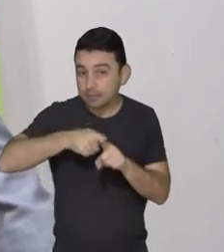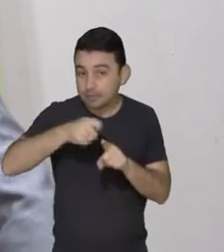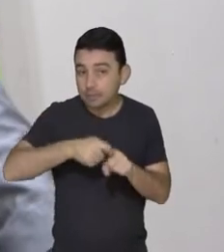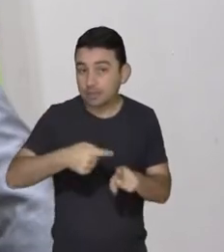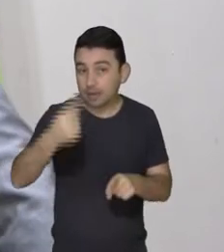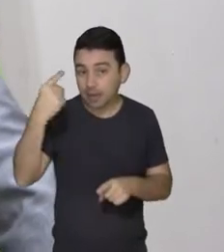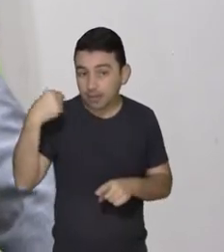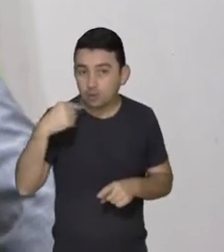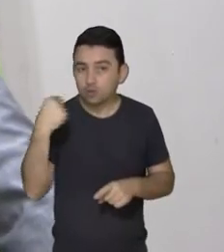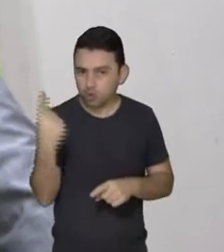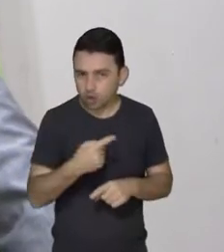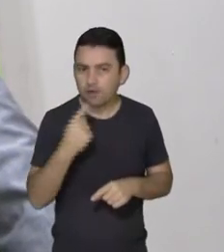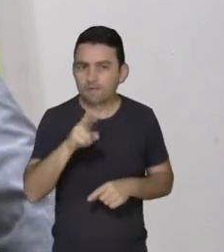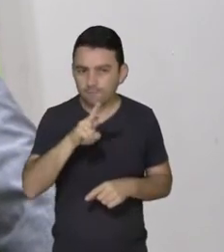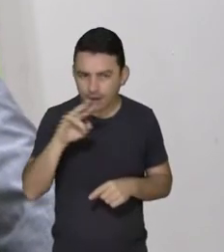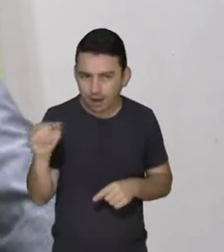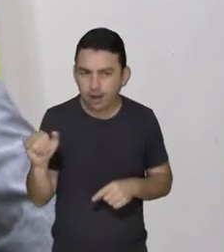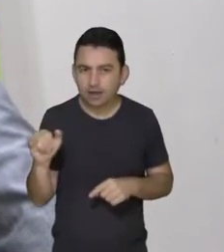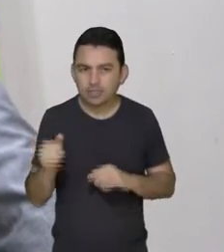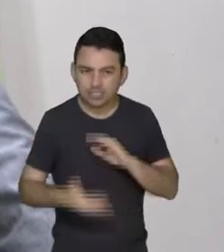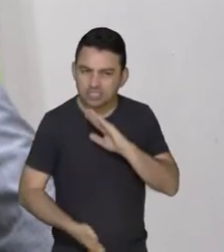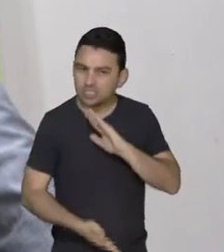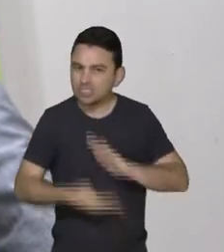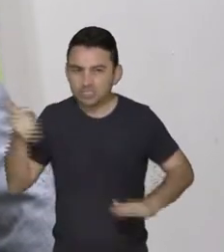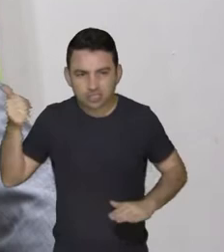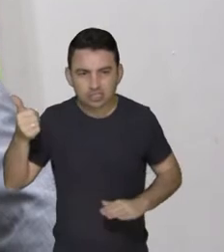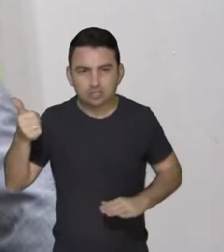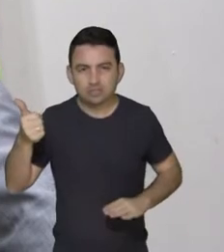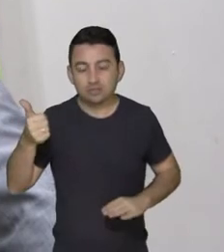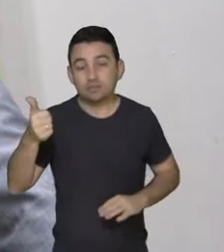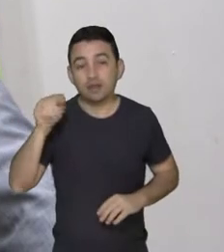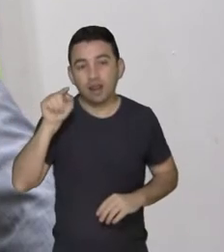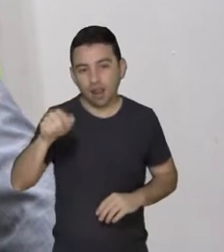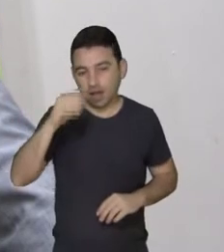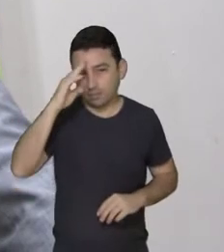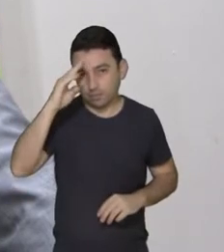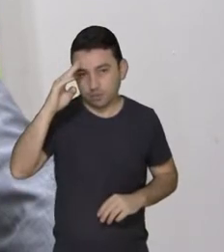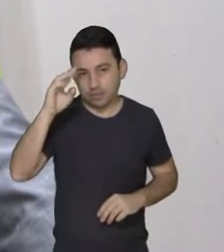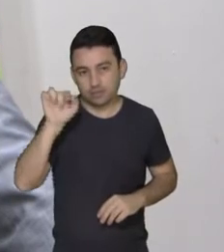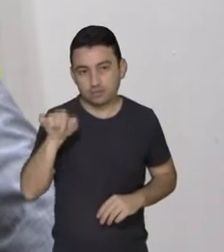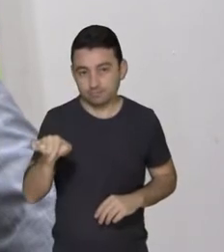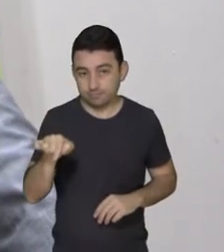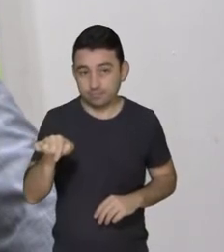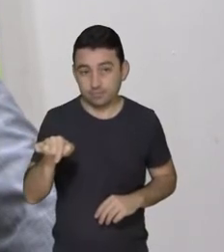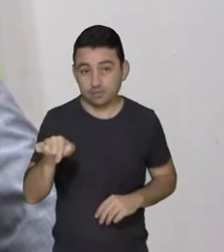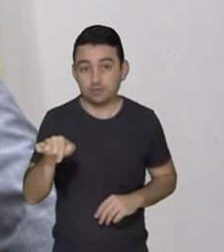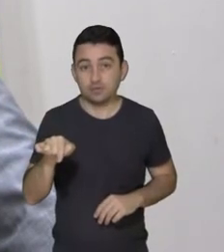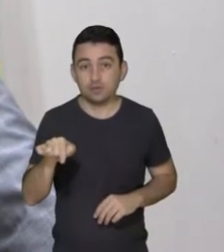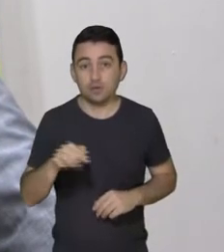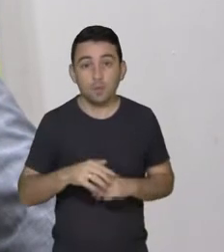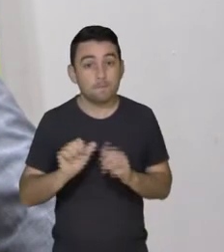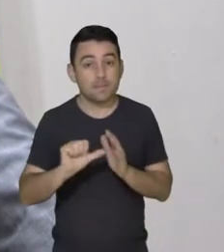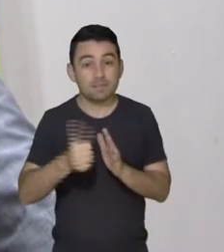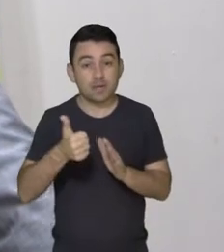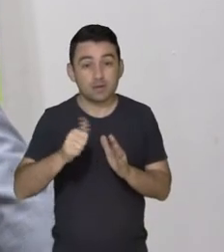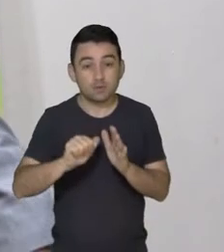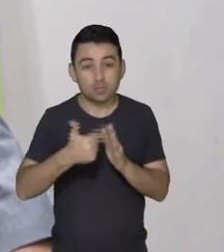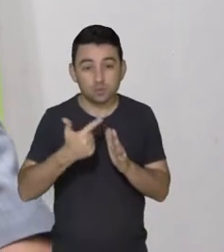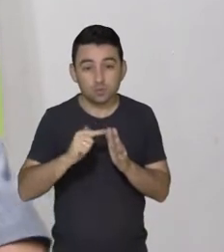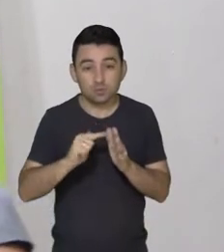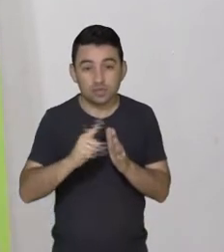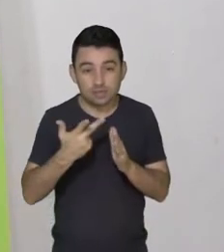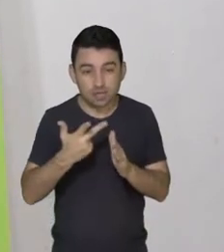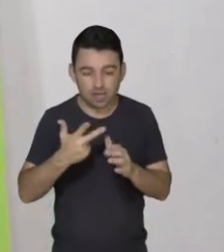que nós iremos arrancar Carlos Moisés o governo e eu falei isso nessa Tribuna ele o primeiro segundo e terceiro